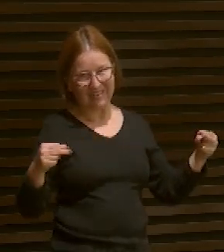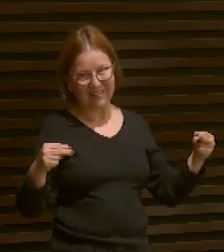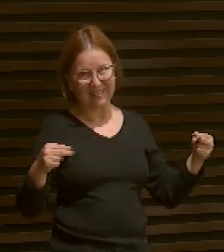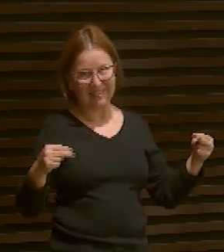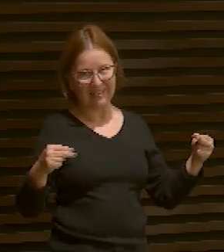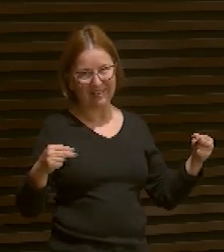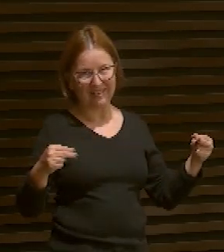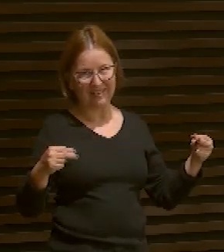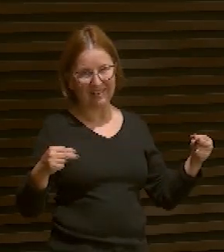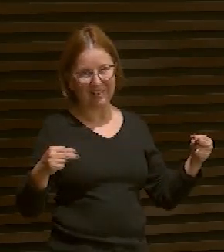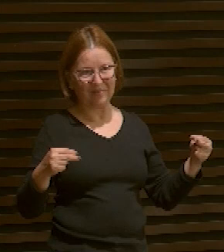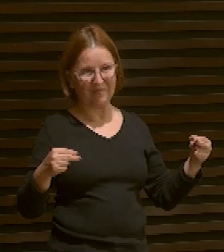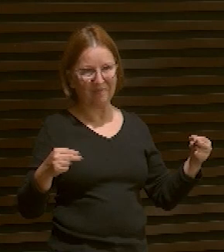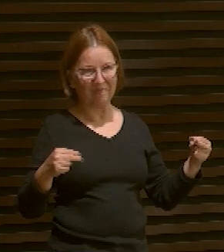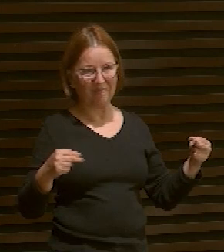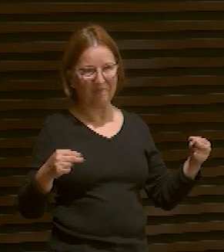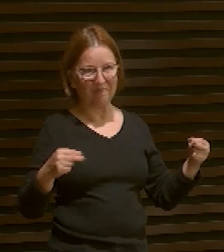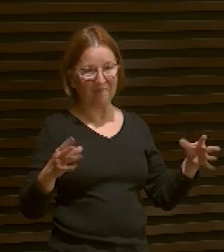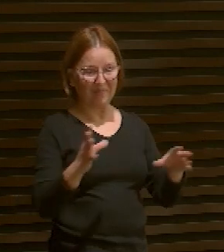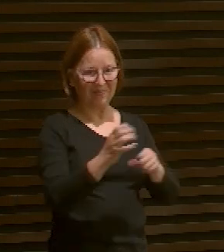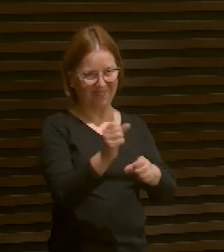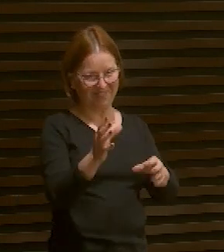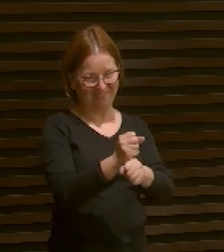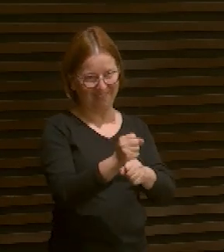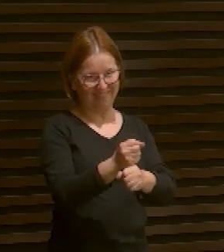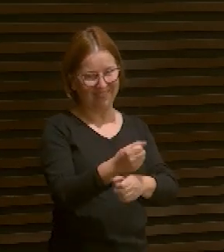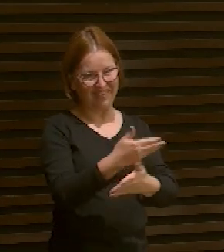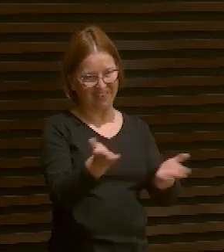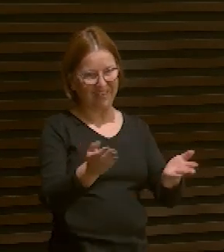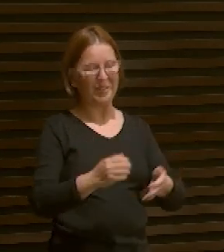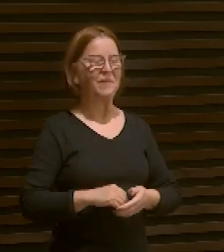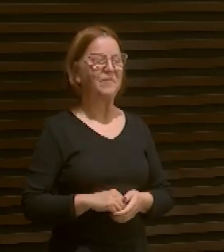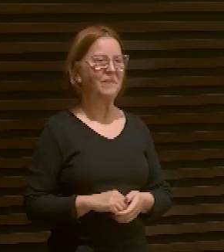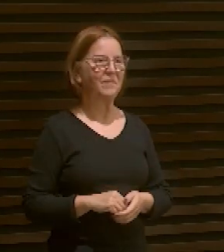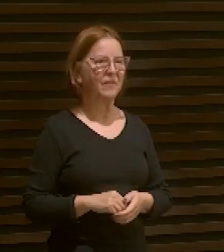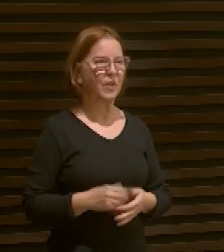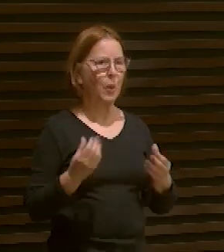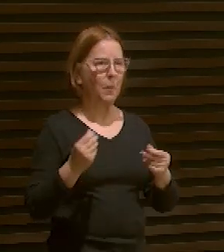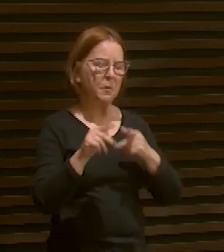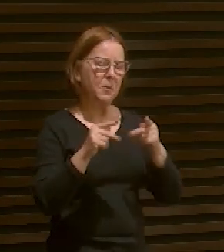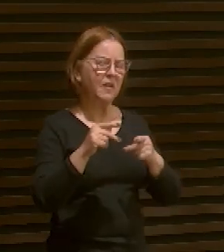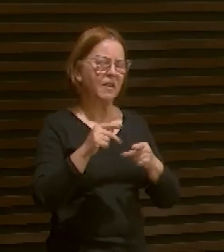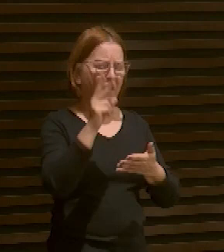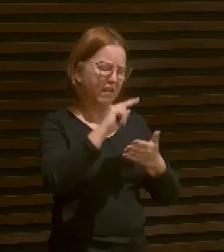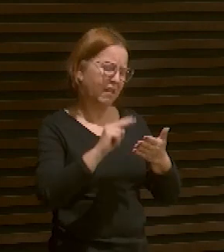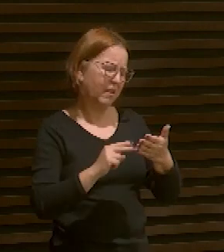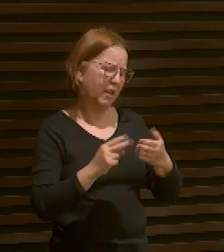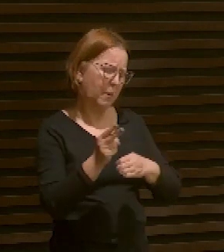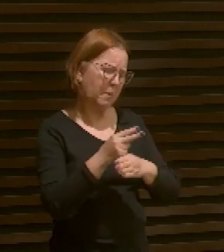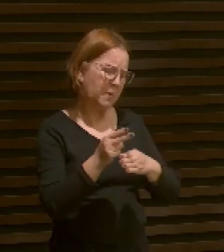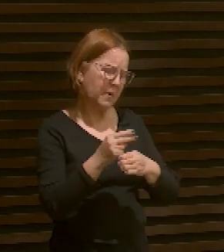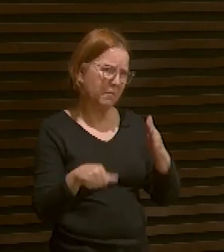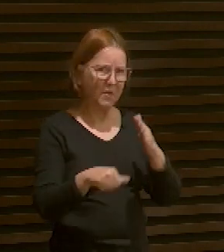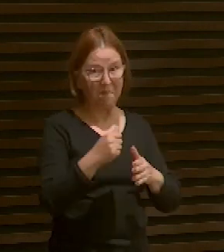coisas vos serão acrescentadas. Muitas pessoas leem esse texto dizendo assim, olha, buscai em primeiro